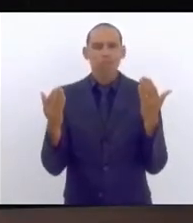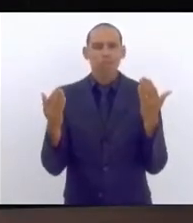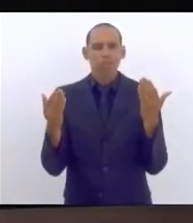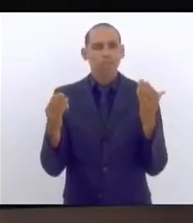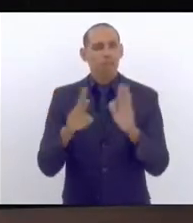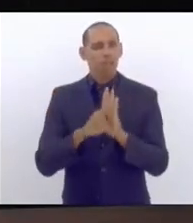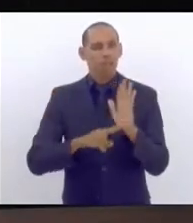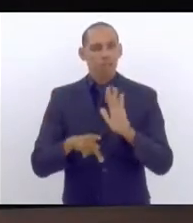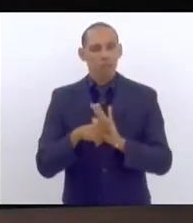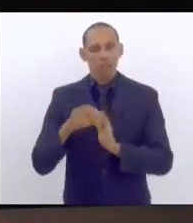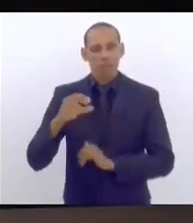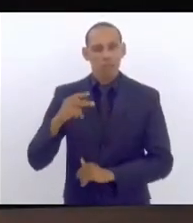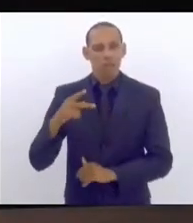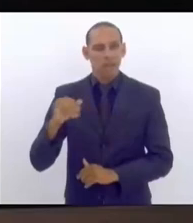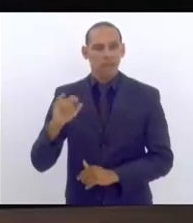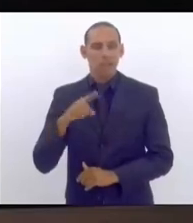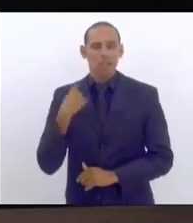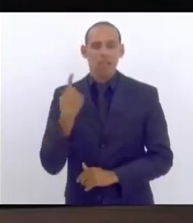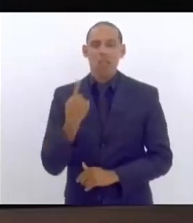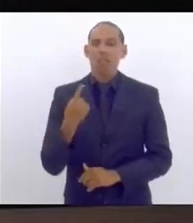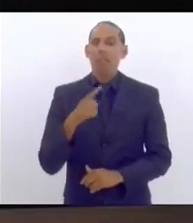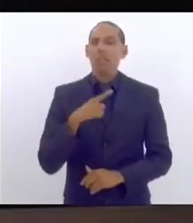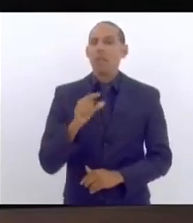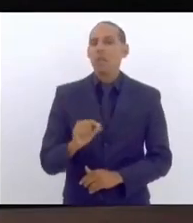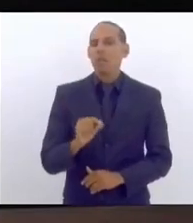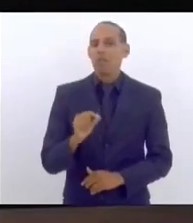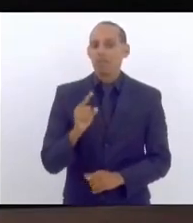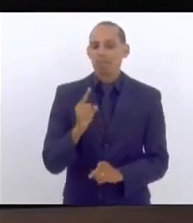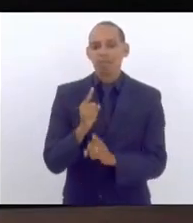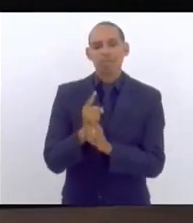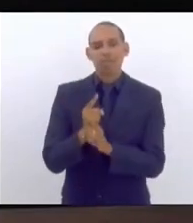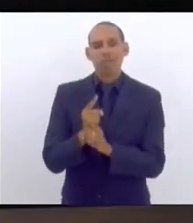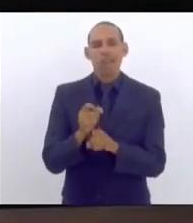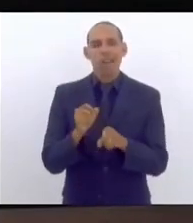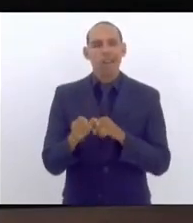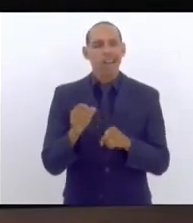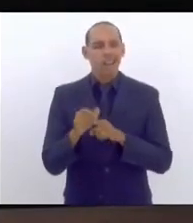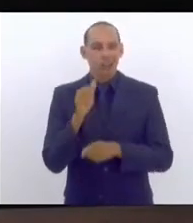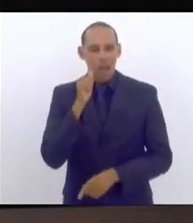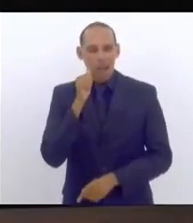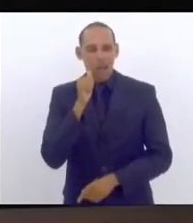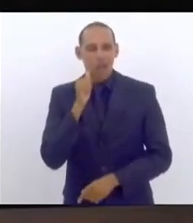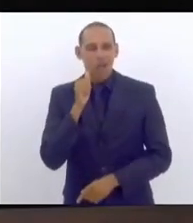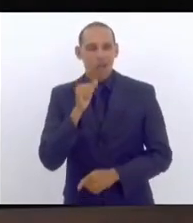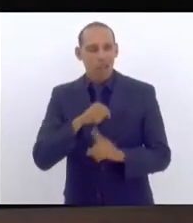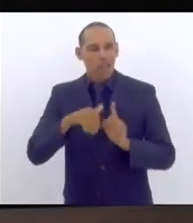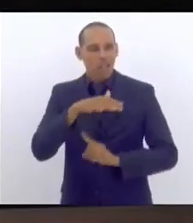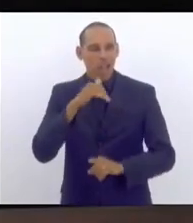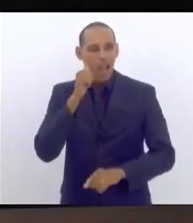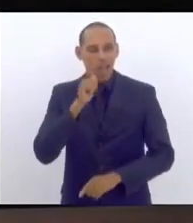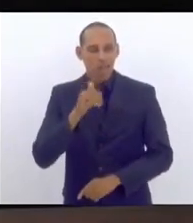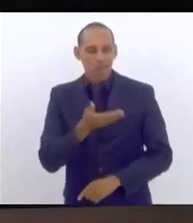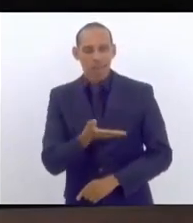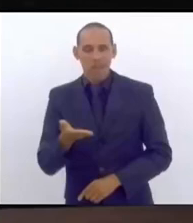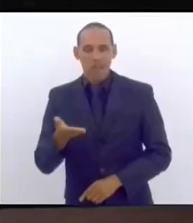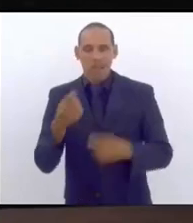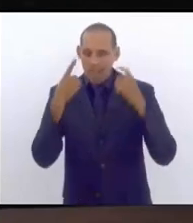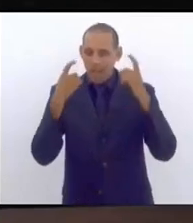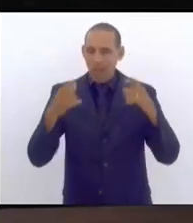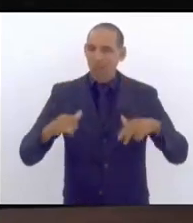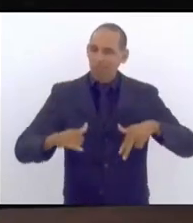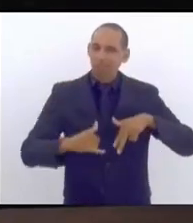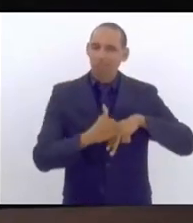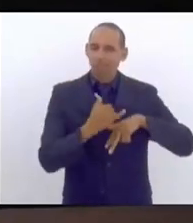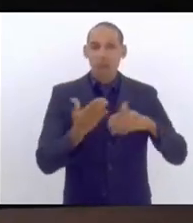entre outras coisas, nós tivemos, por exemplo, a previsão do aluguel social para as mulheres vítimas de violência. Nós